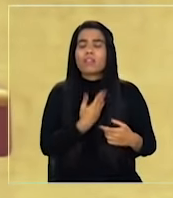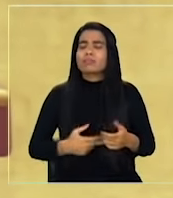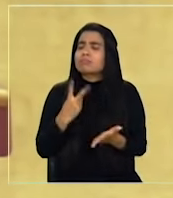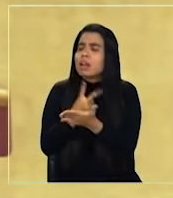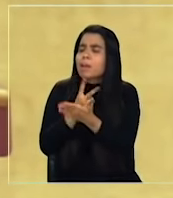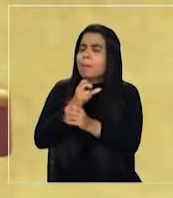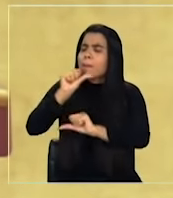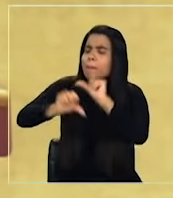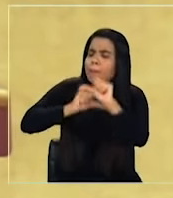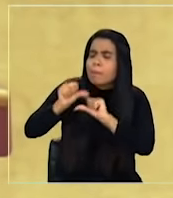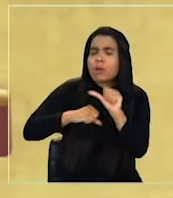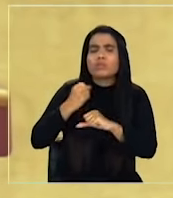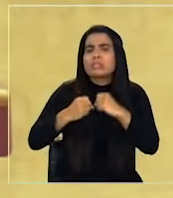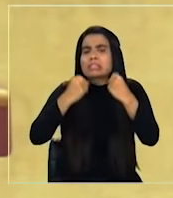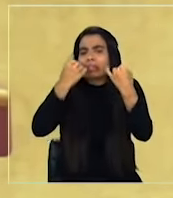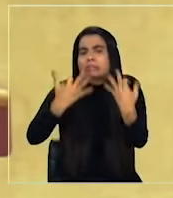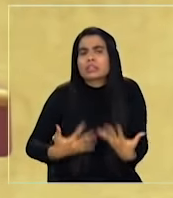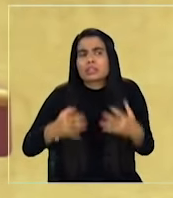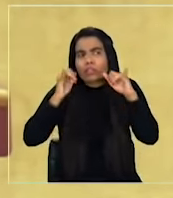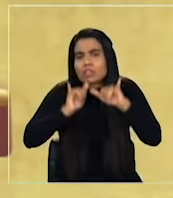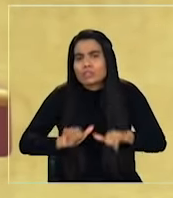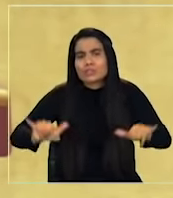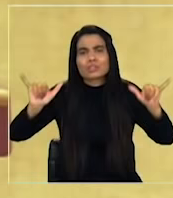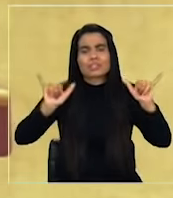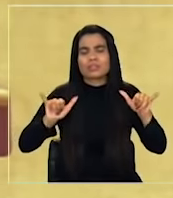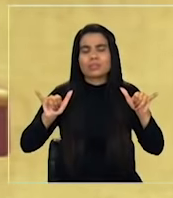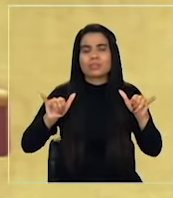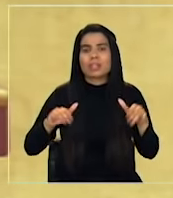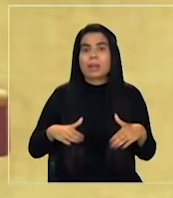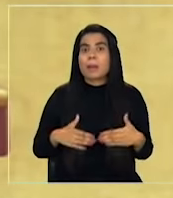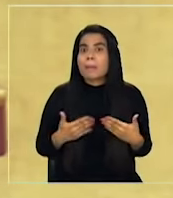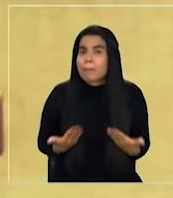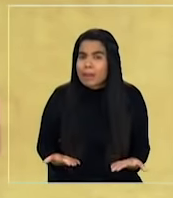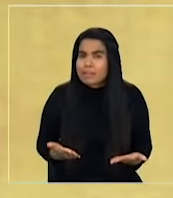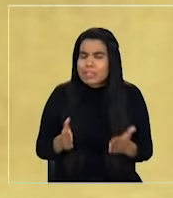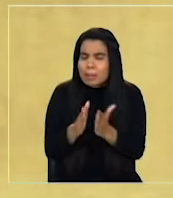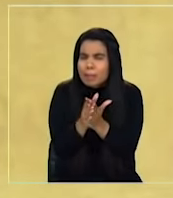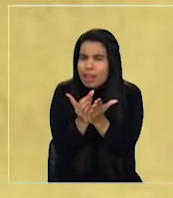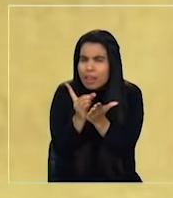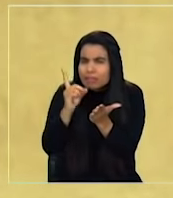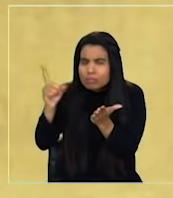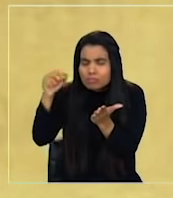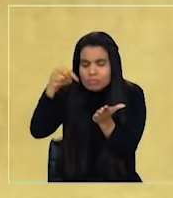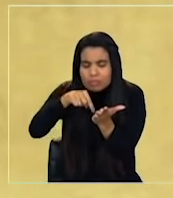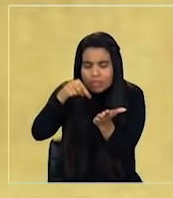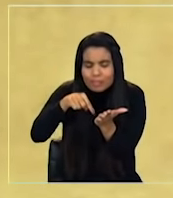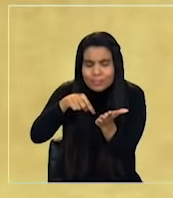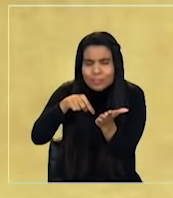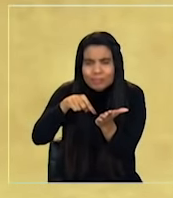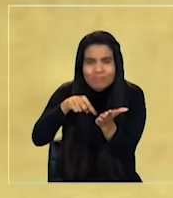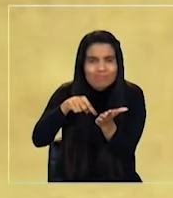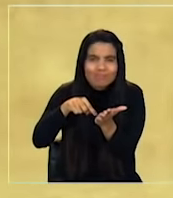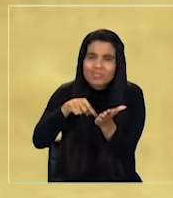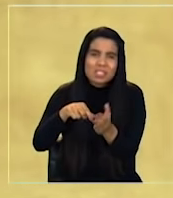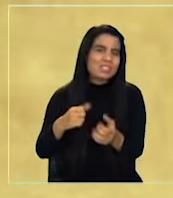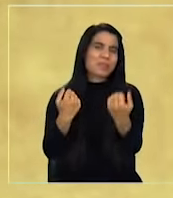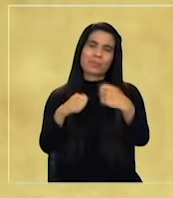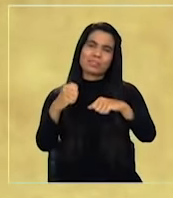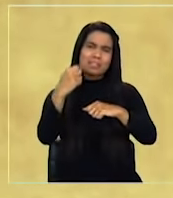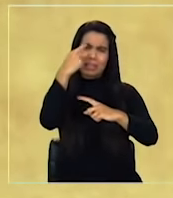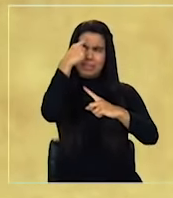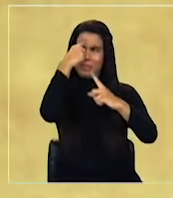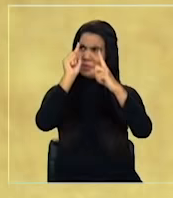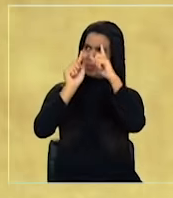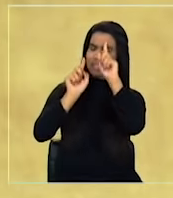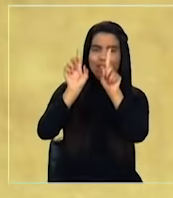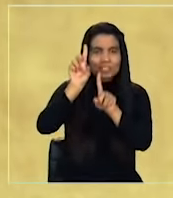com, sabe, vamos ver. Mas a palavra de Deus, esta você não precisa duvidar. Esta